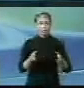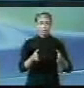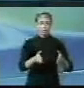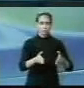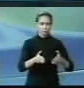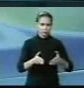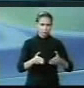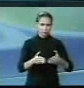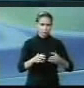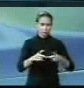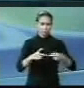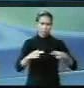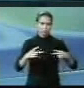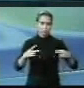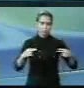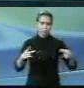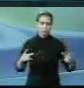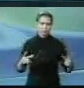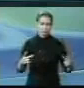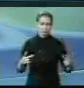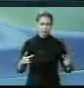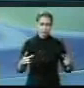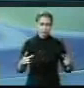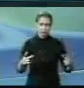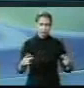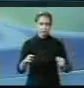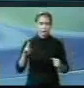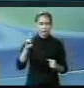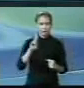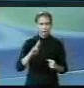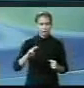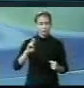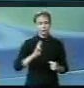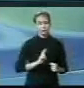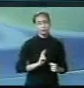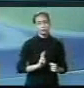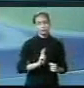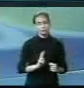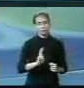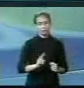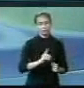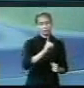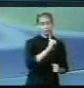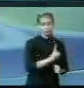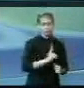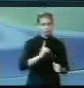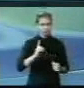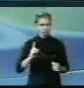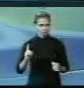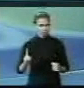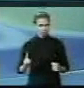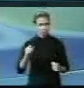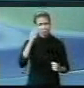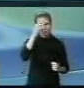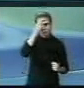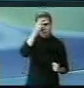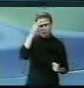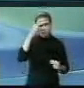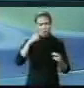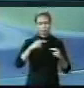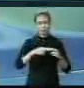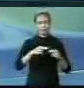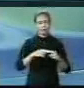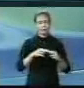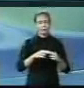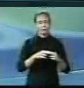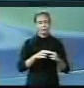solicitaram para o mesmo servidor. O servidor vai dar uma resposta para cada um dos clientes, porque ele não vai adivinhar que os 2 clientes estão na mesma rede. E depois,